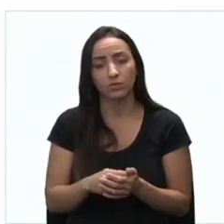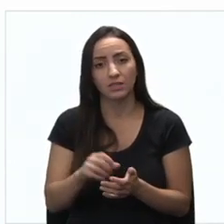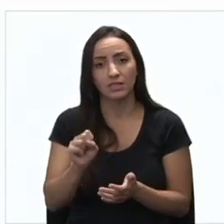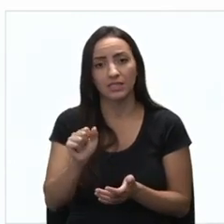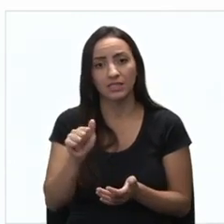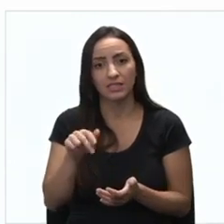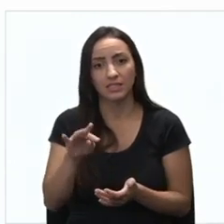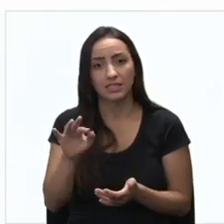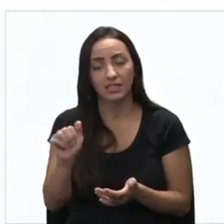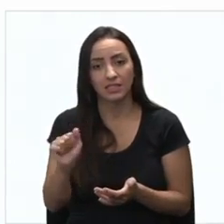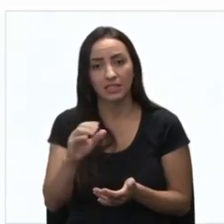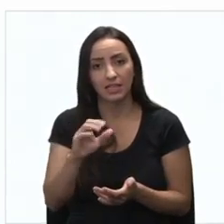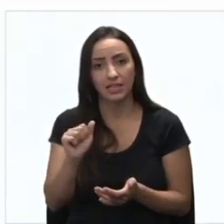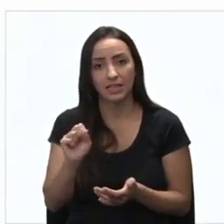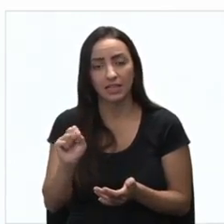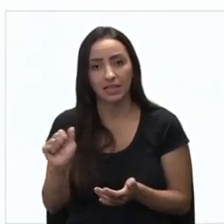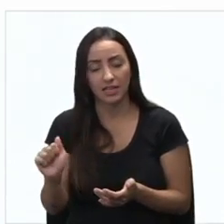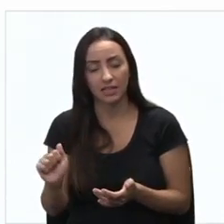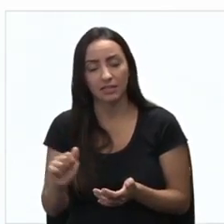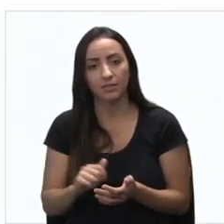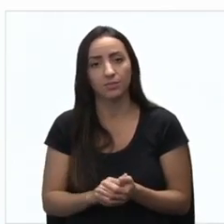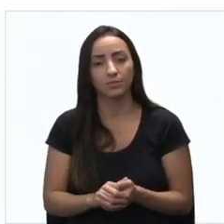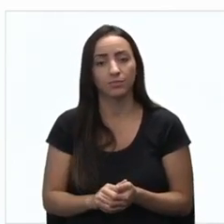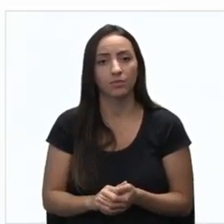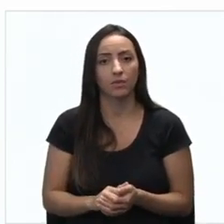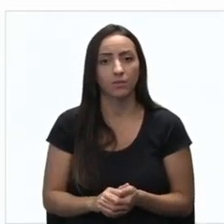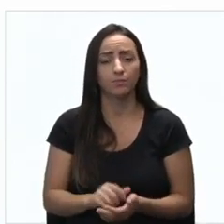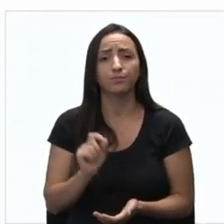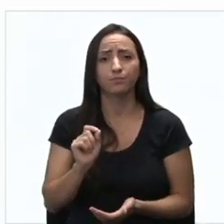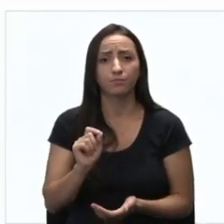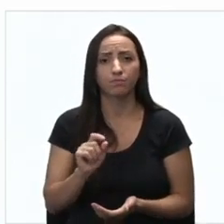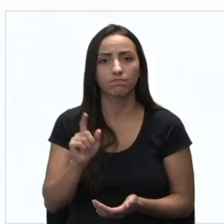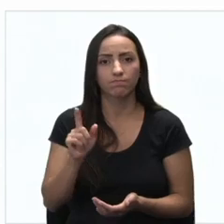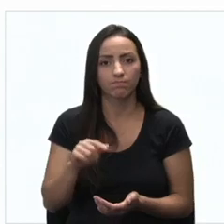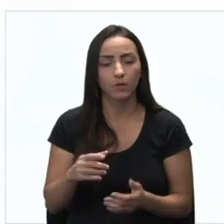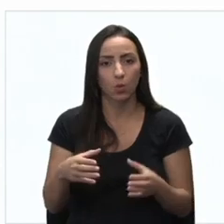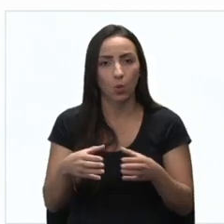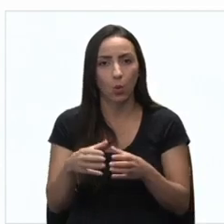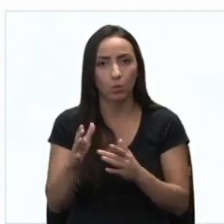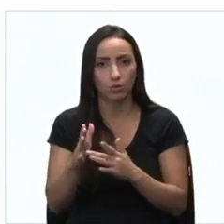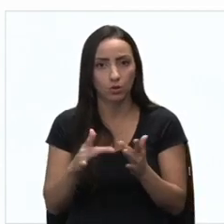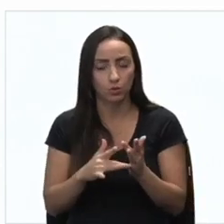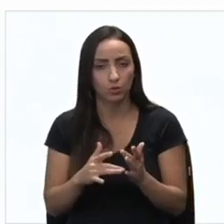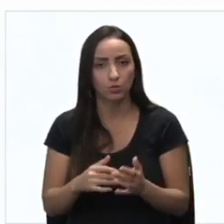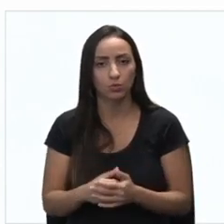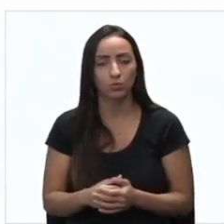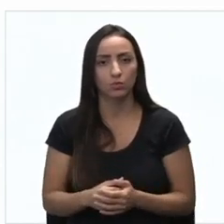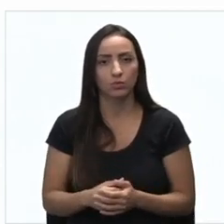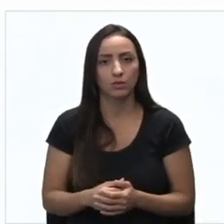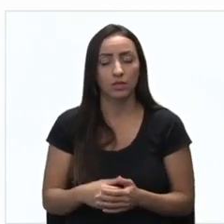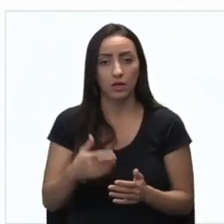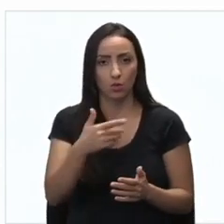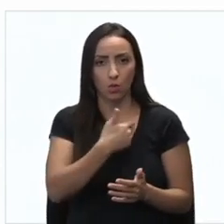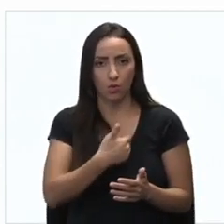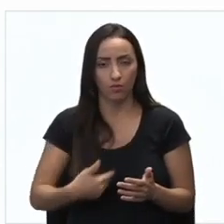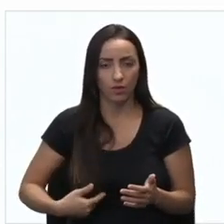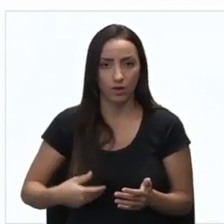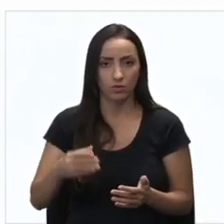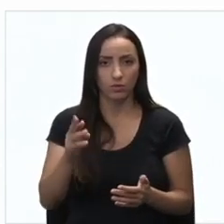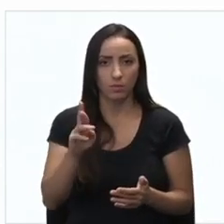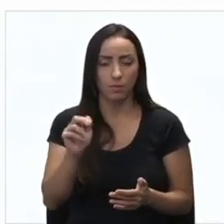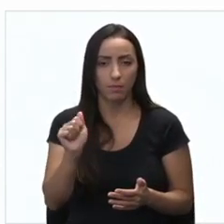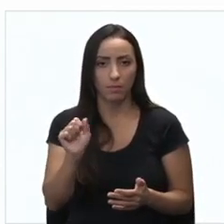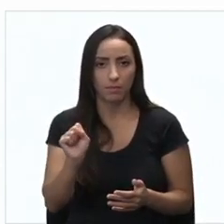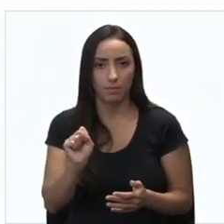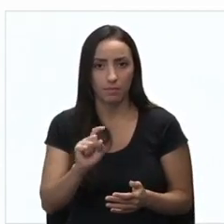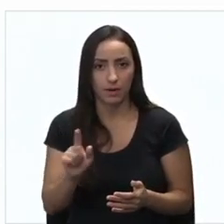São Paulo, por religiosos. Então, os jesuítas, lá no governo de Brás Cubas, fundaram essa